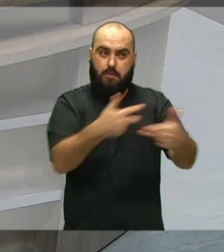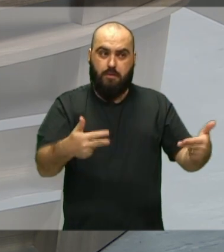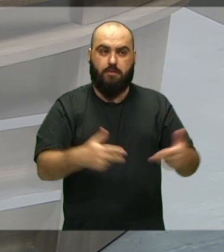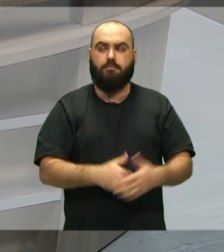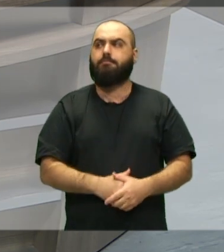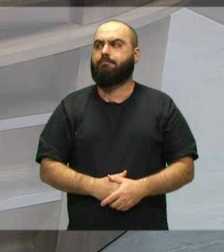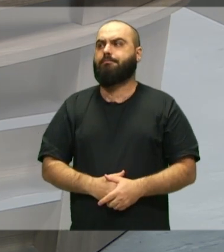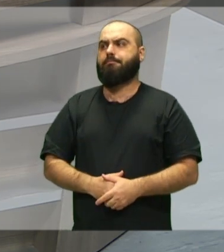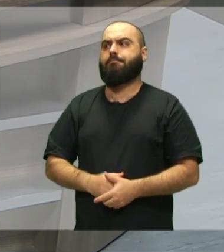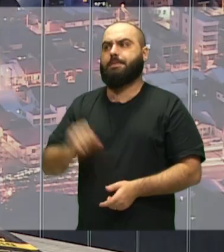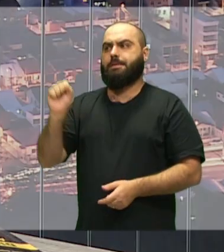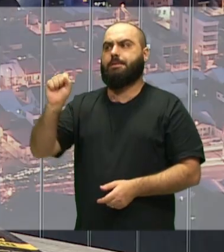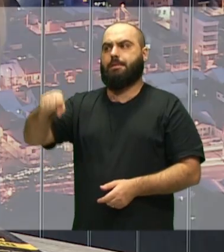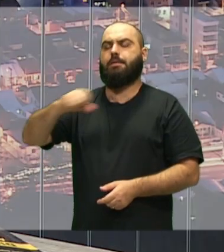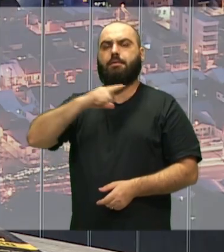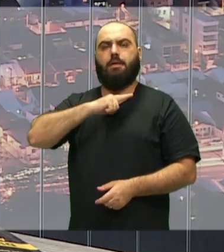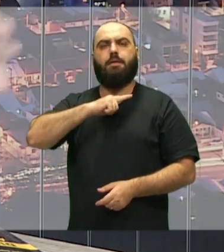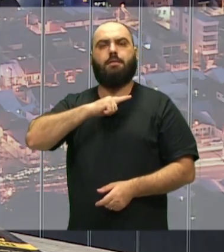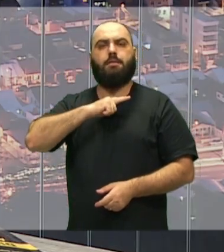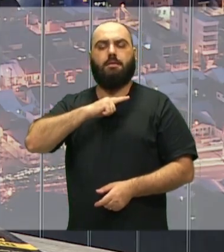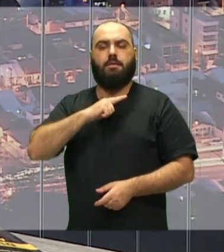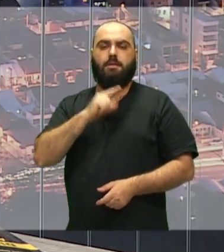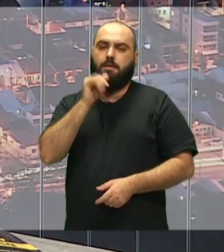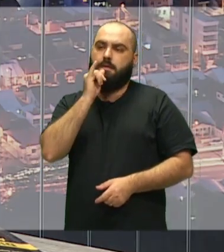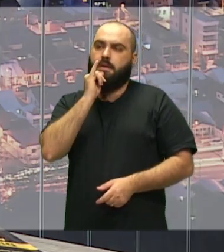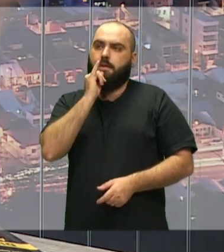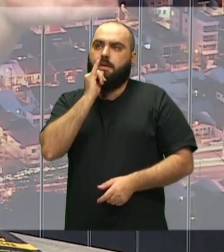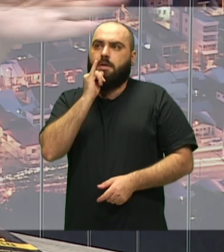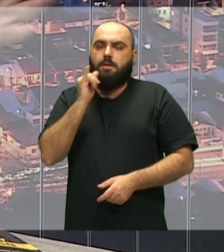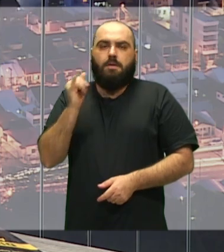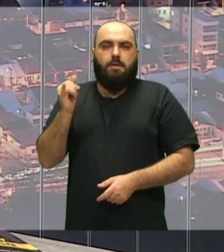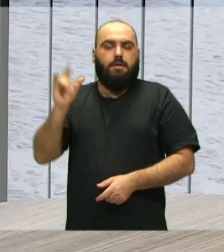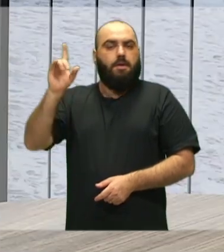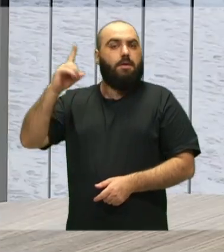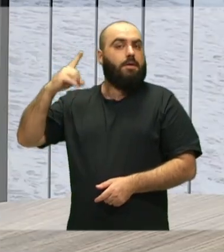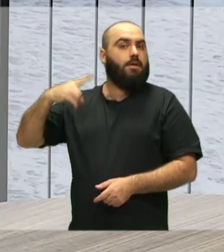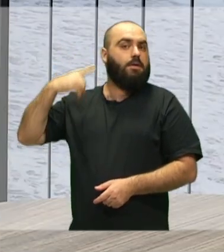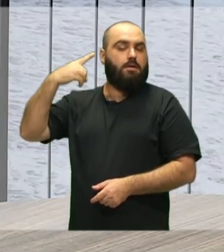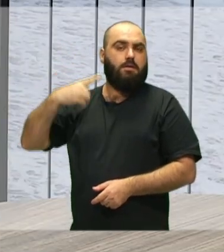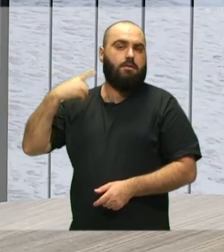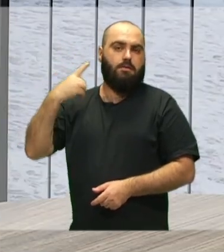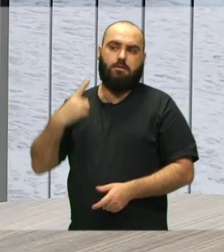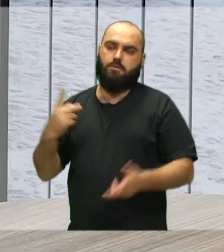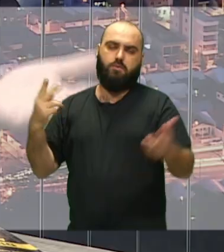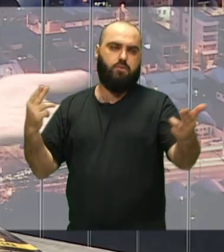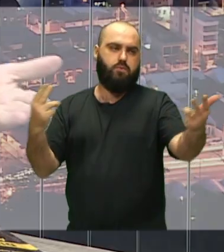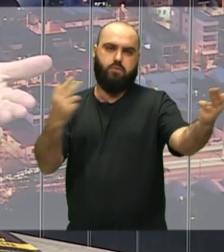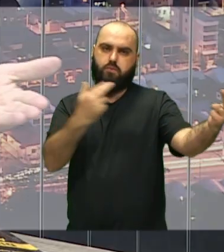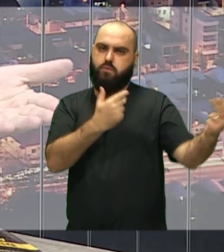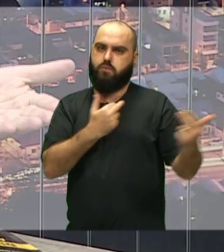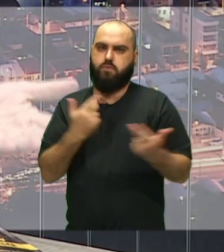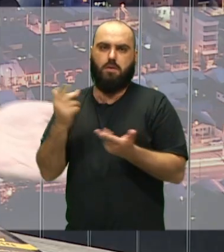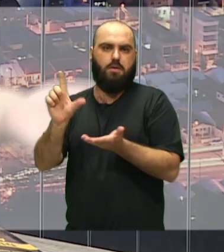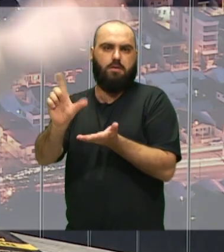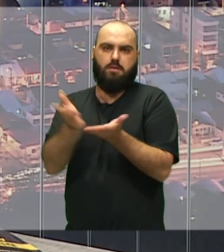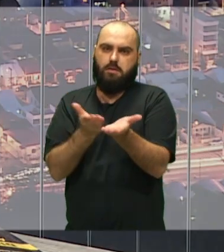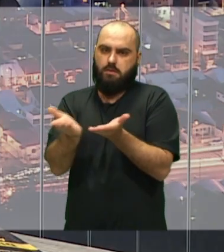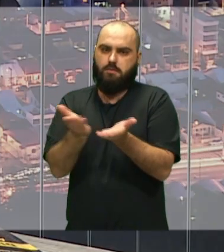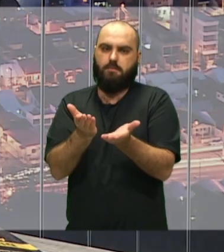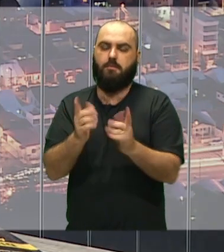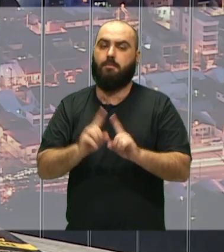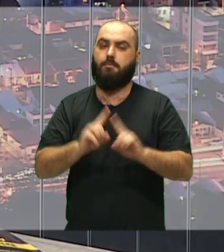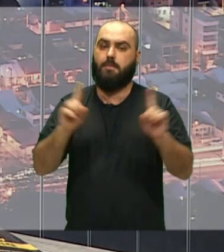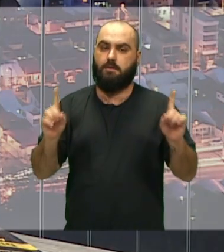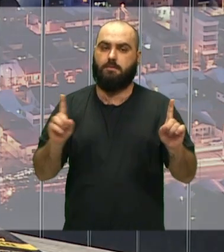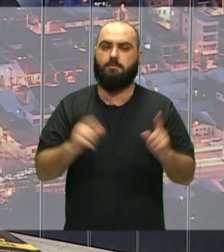Existe aquela base da base do direito que é imutável para qualquer tipo de licitação. Perfeito.